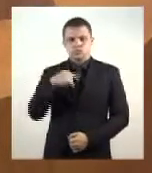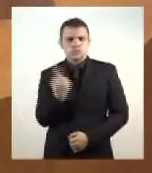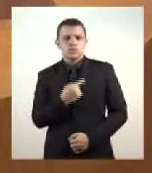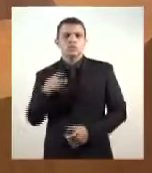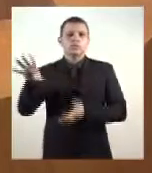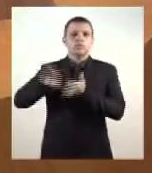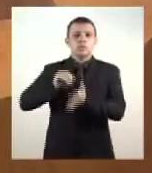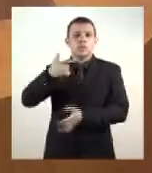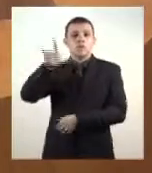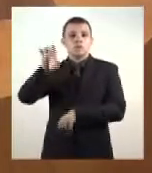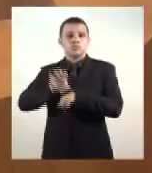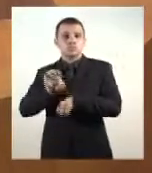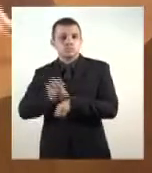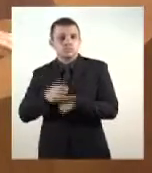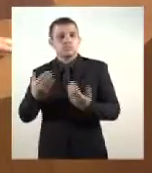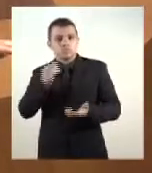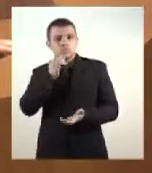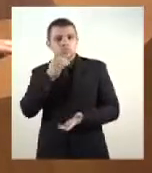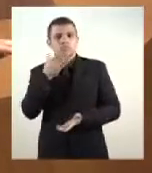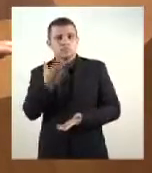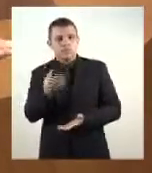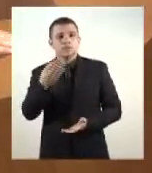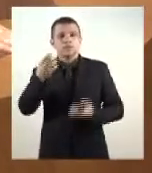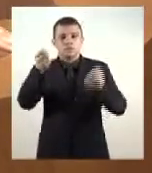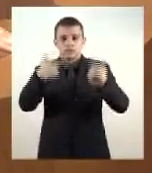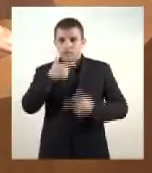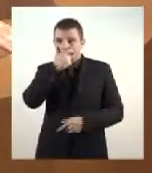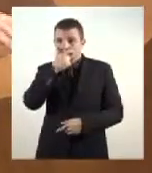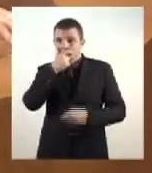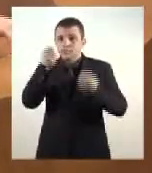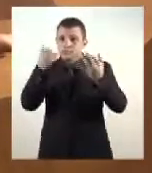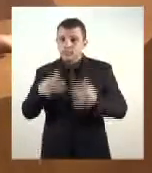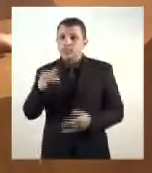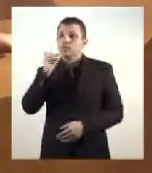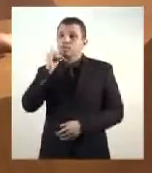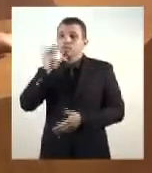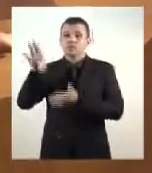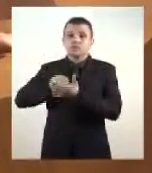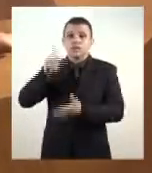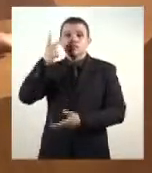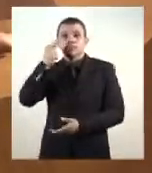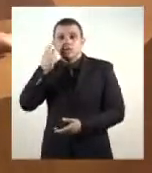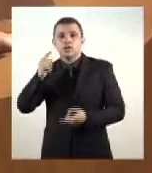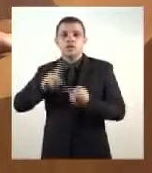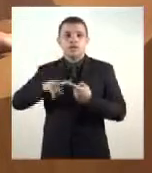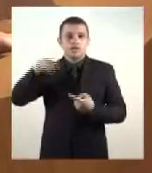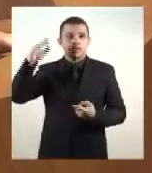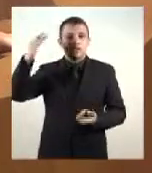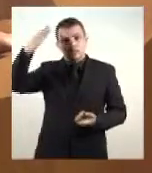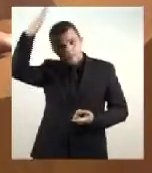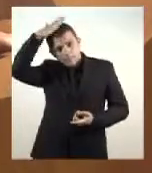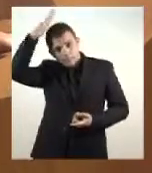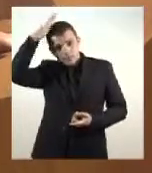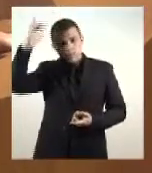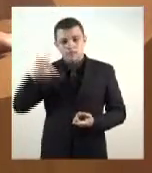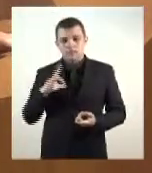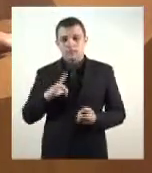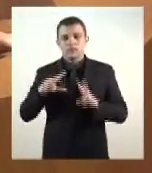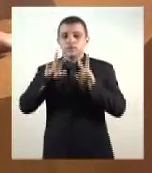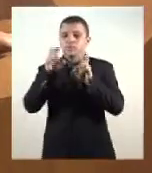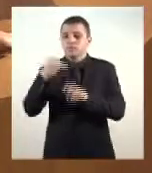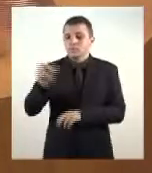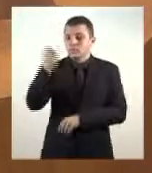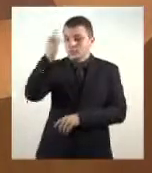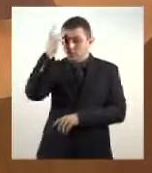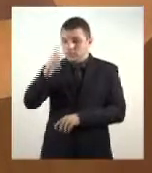de outros estados, como bem lembrado pelo deputado César Pires, do Ceará, do Paraná, que quando tem assuntos de relevância de todo o